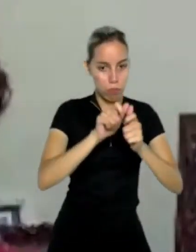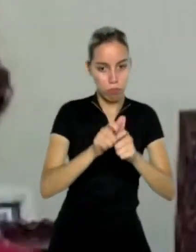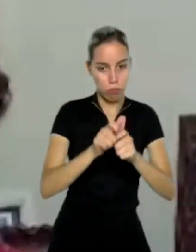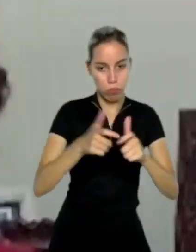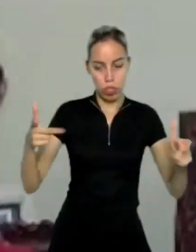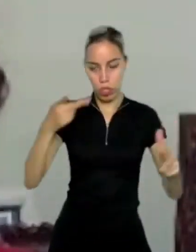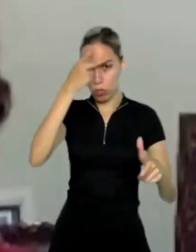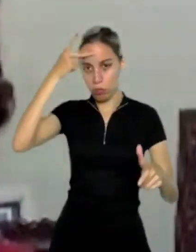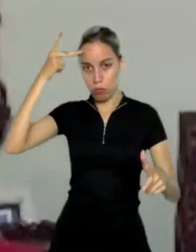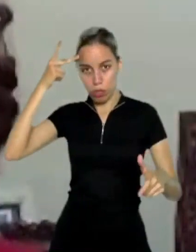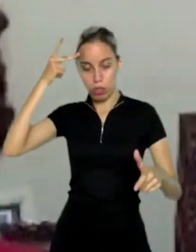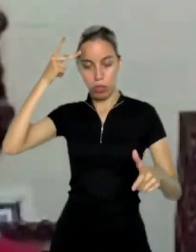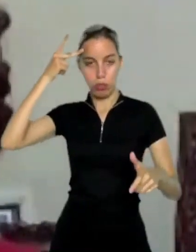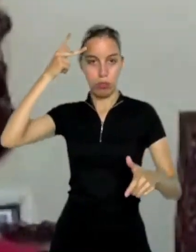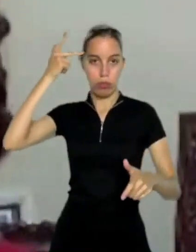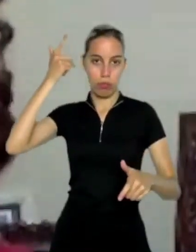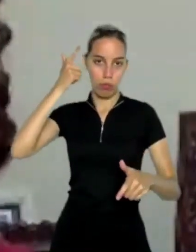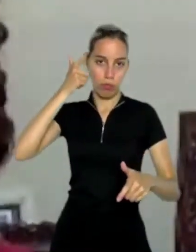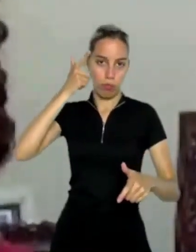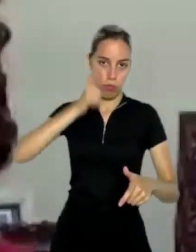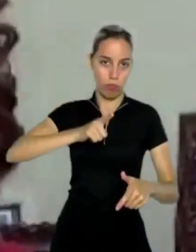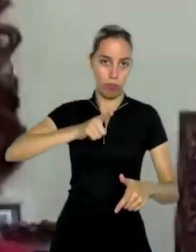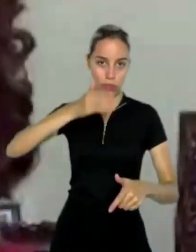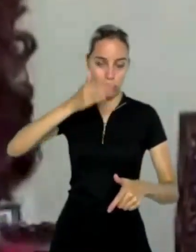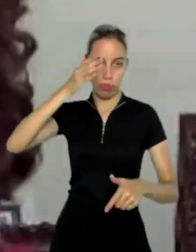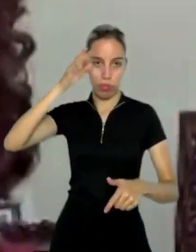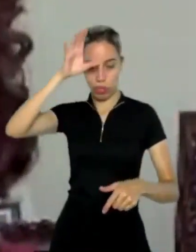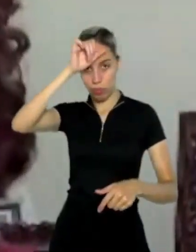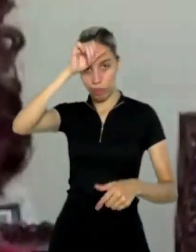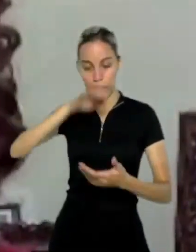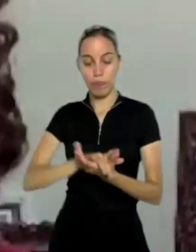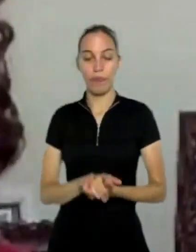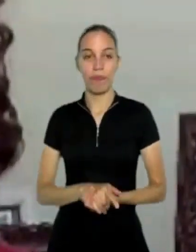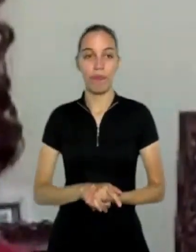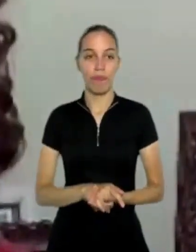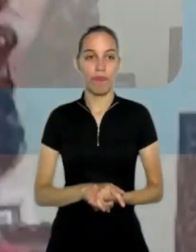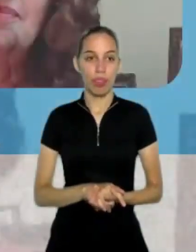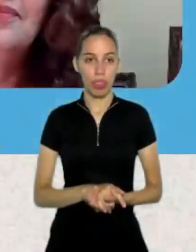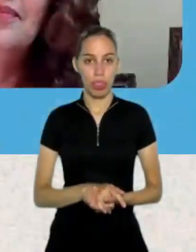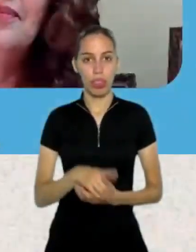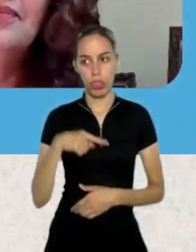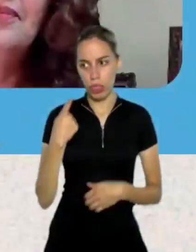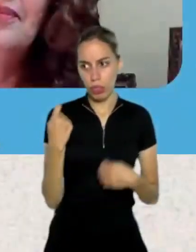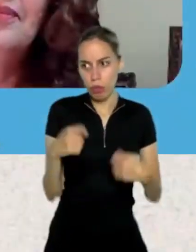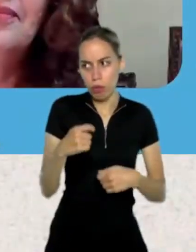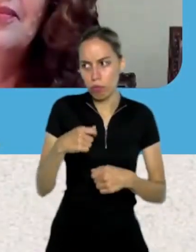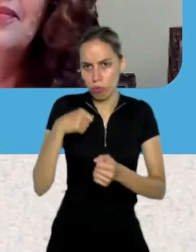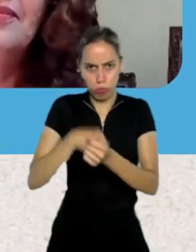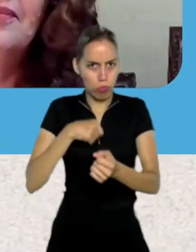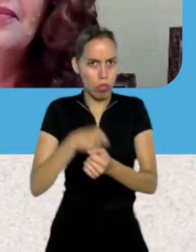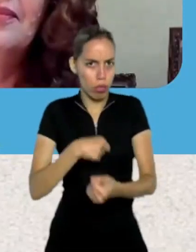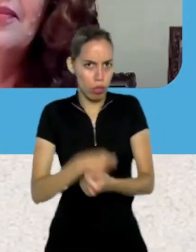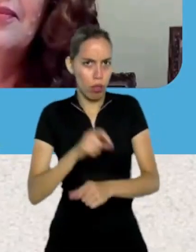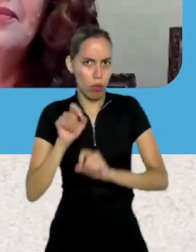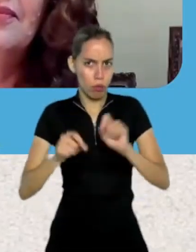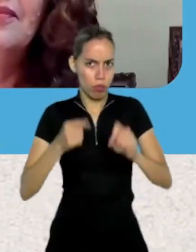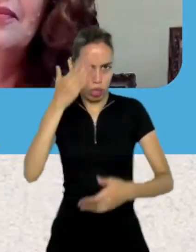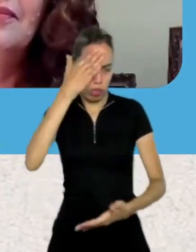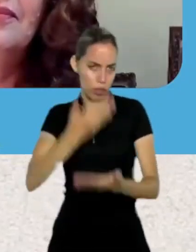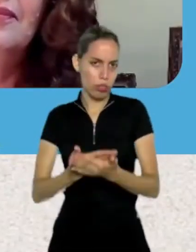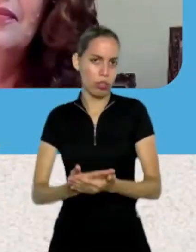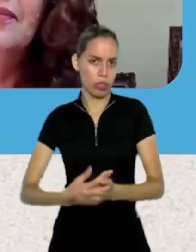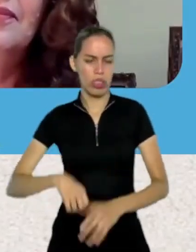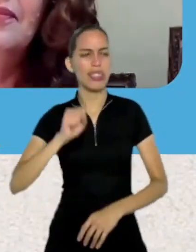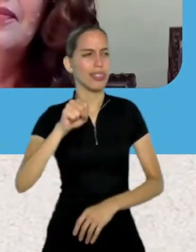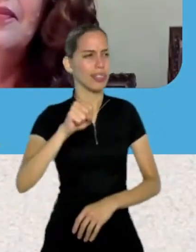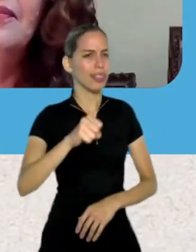que ser ativista do que a gente acredita, né? Ai, com certeza. Eu acho também assim que para os autores, para